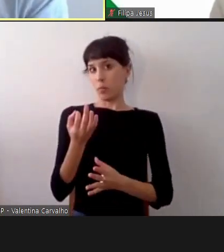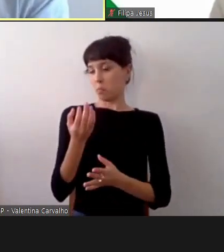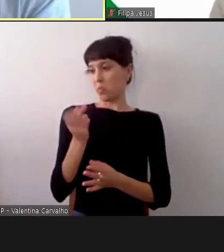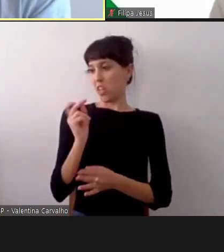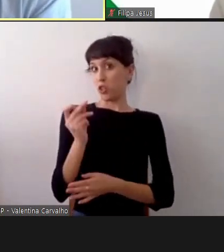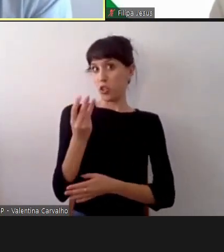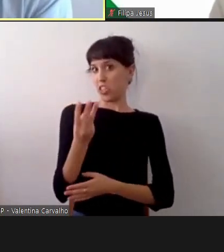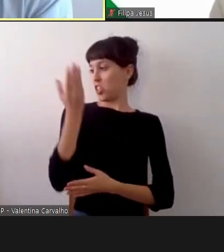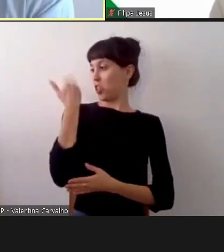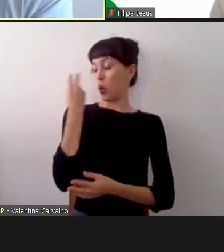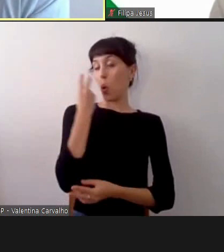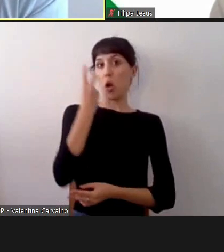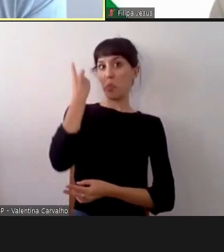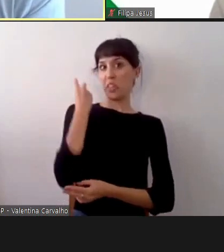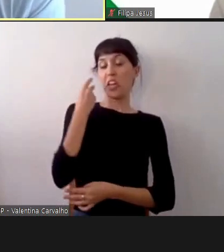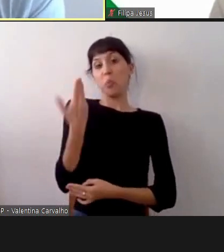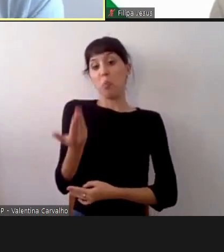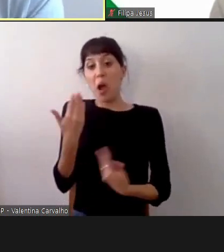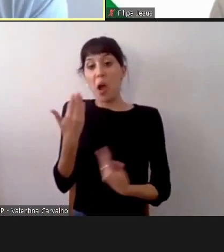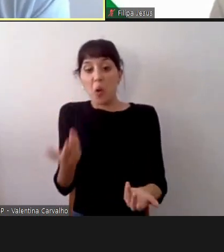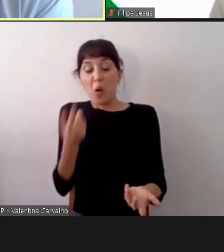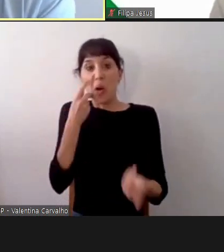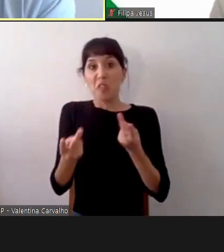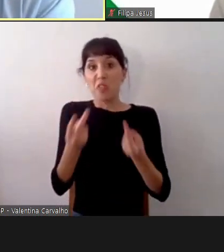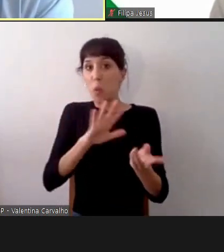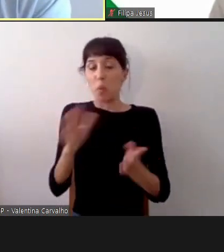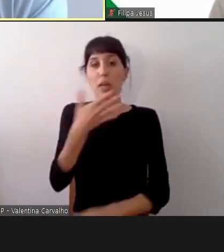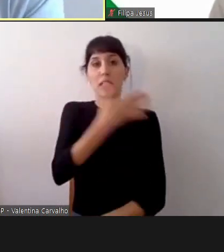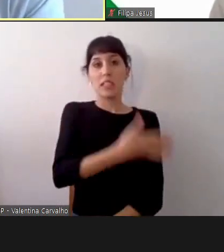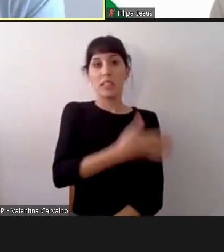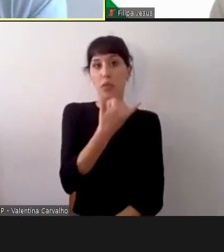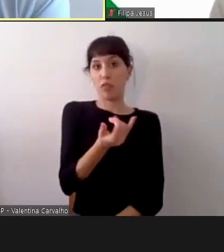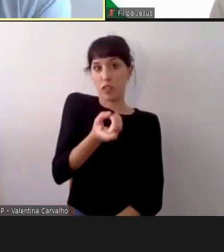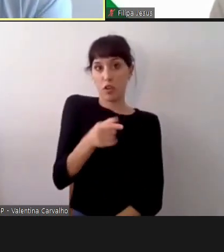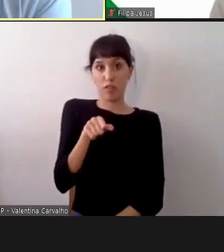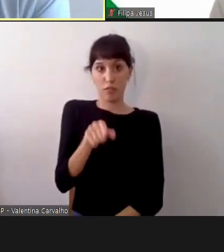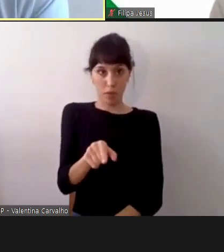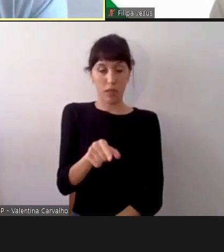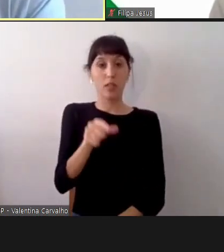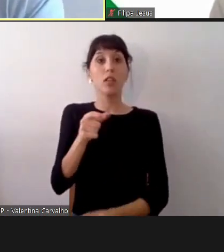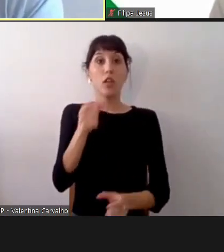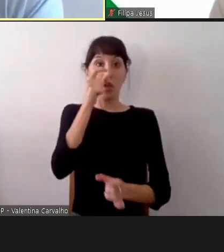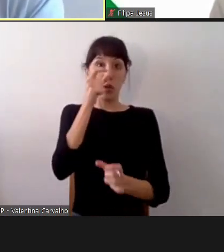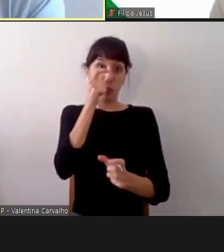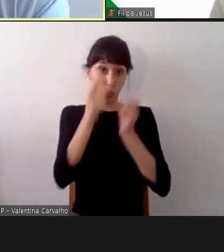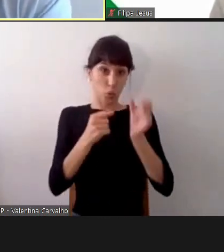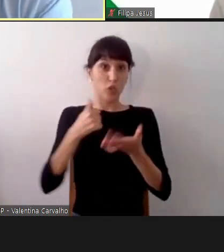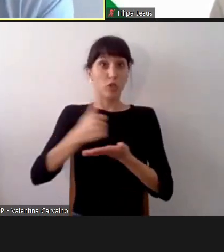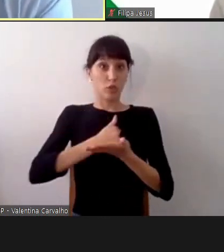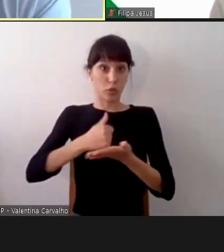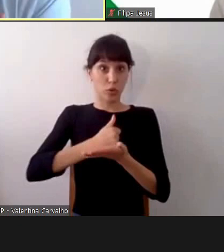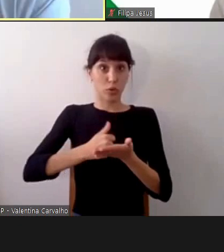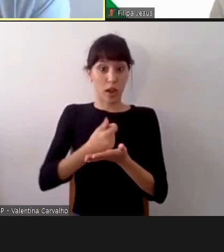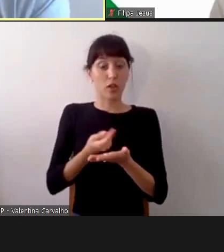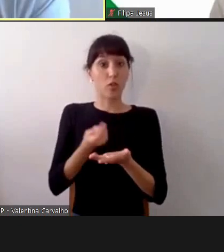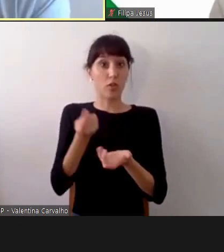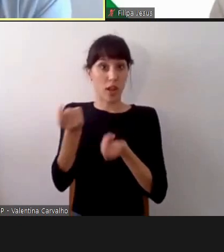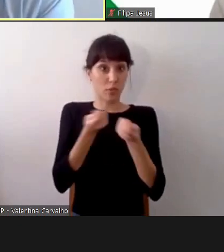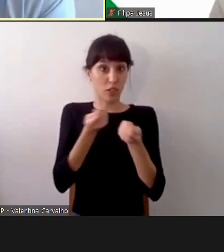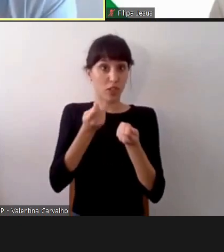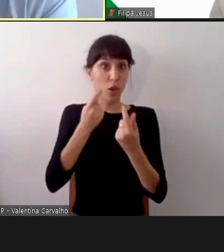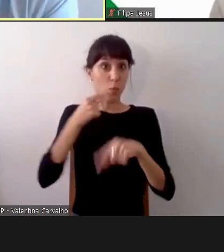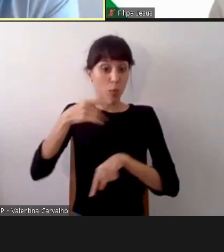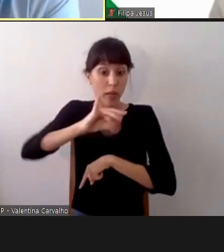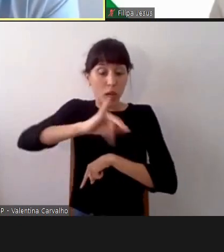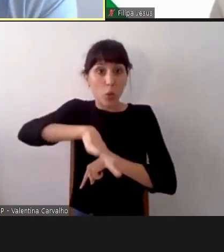atrás, mas não deve estar muito longe dessa realidade, cerca de 129 mil trabalhadores da administração pública local, e quando falo de administração pública